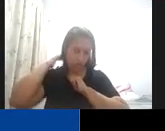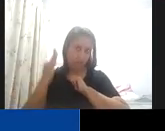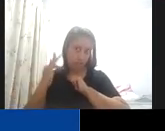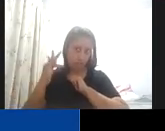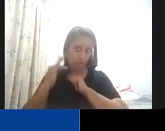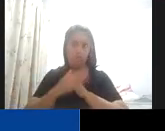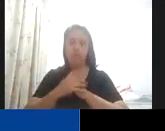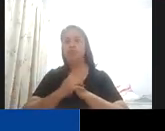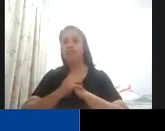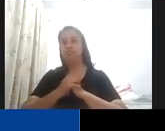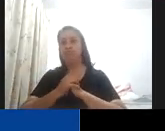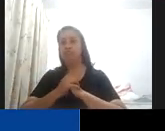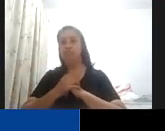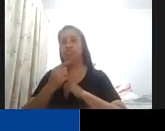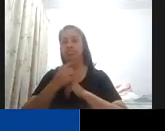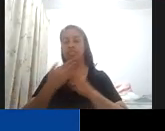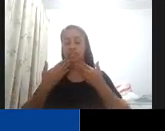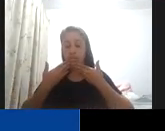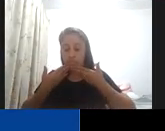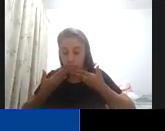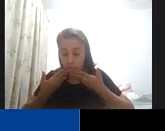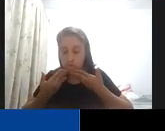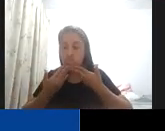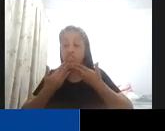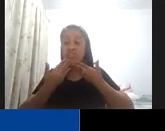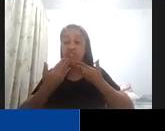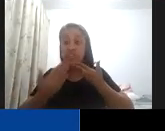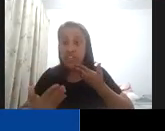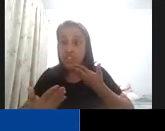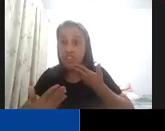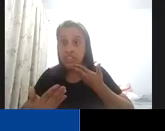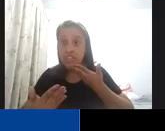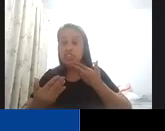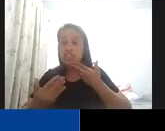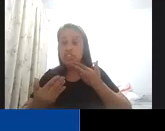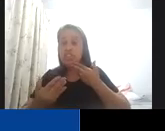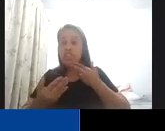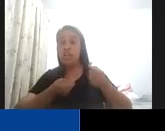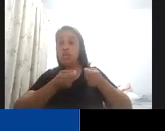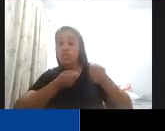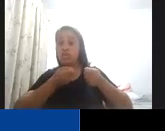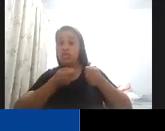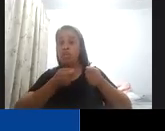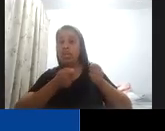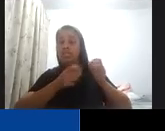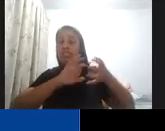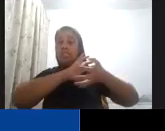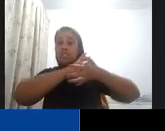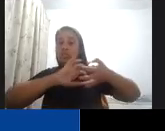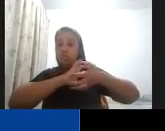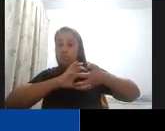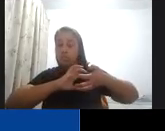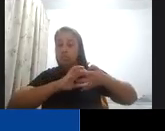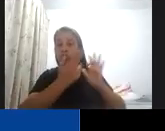E aí essa protusão é controlada pelo esternocleidomastoide, na frente, pelo escaleno, trabalhando contra o semiespinhal